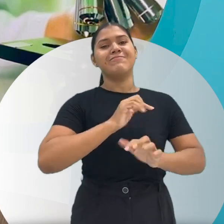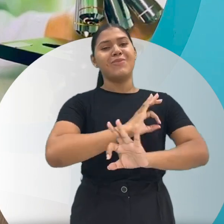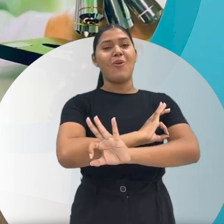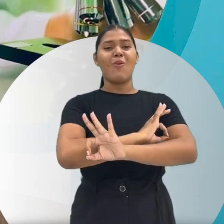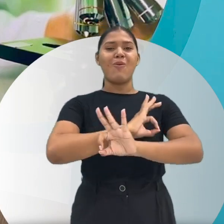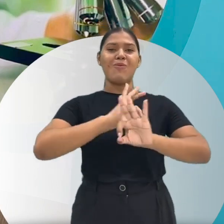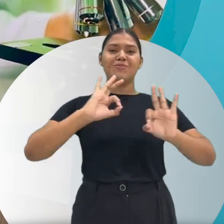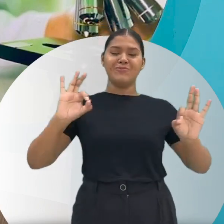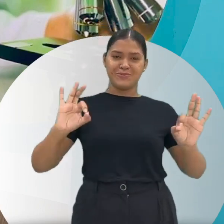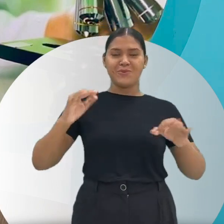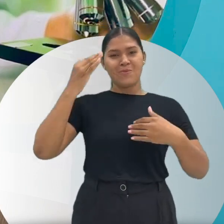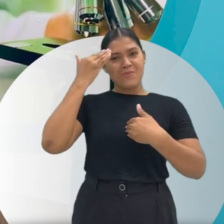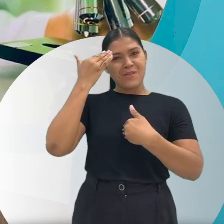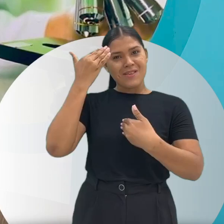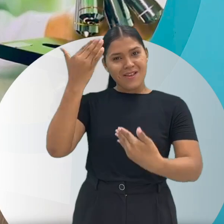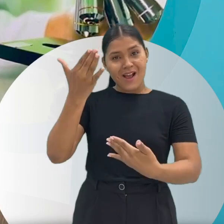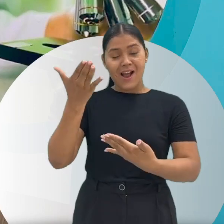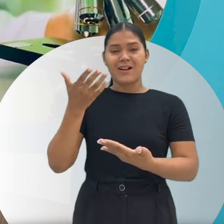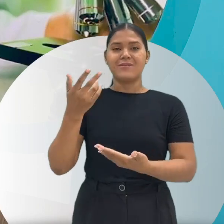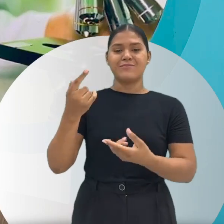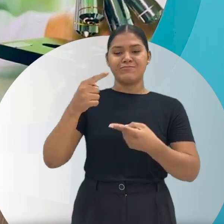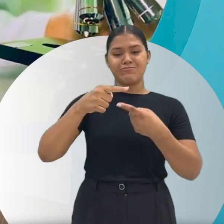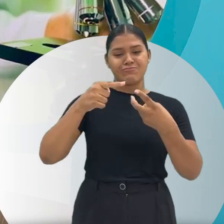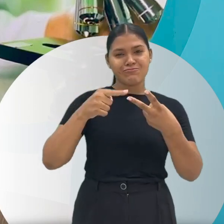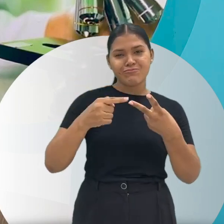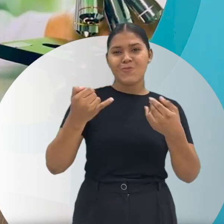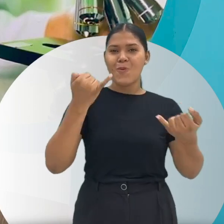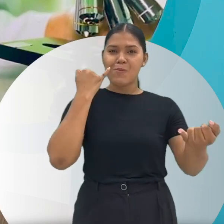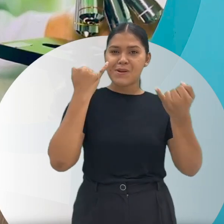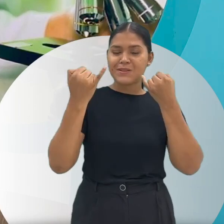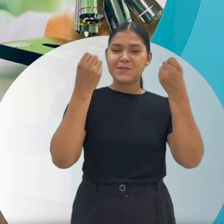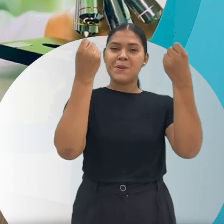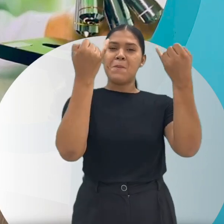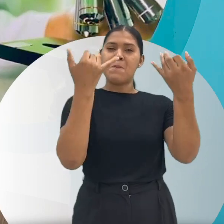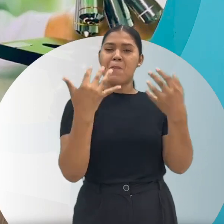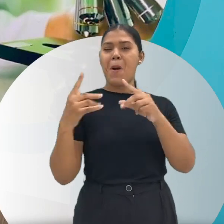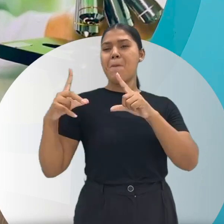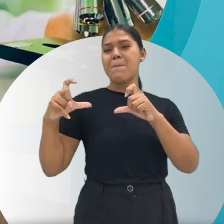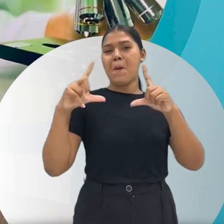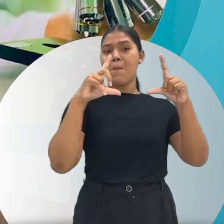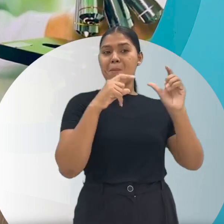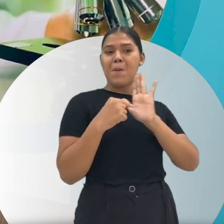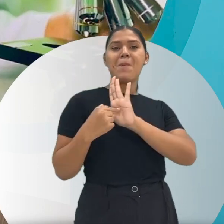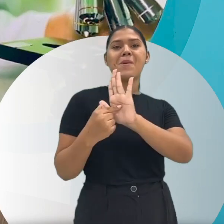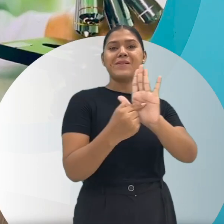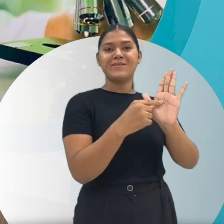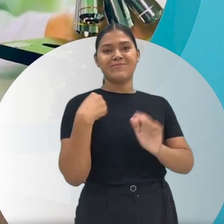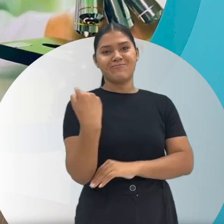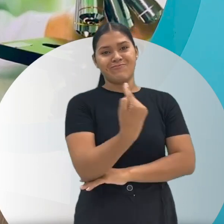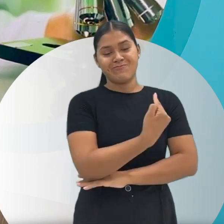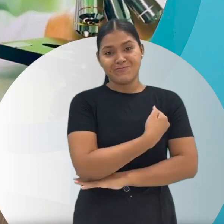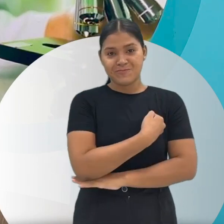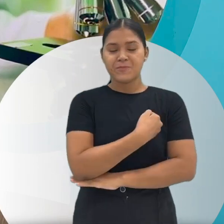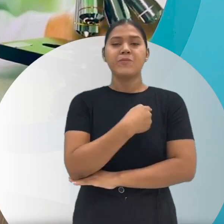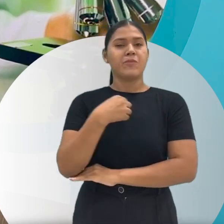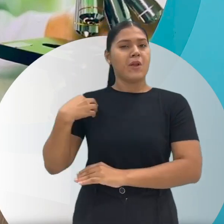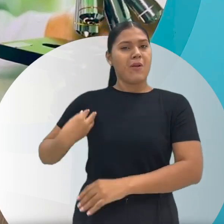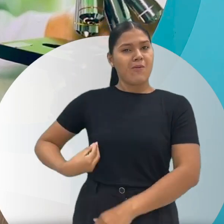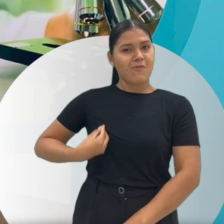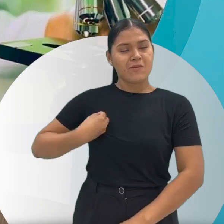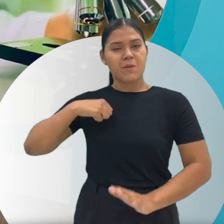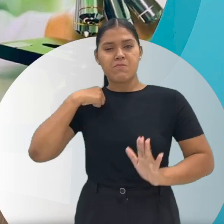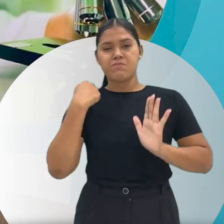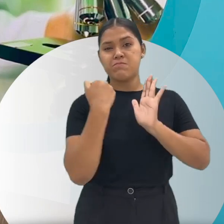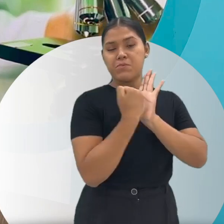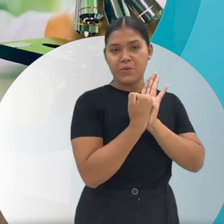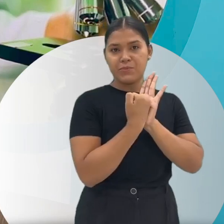eu agradeço você por ter trazido esses dois, ter separado essas duas fotografias, né? Tão emblemáticas para sua trajetória.